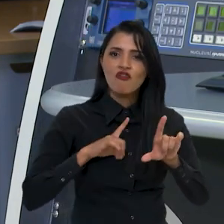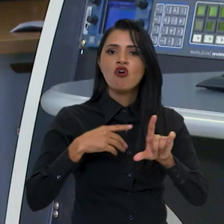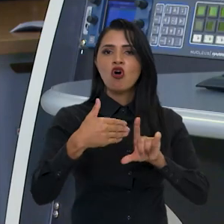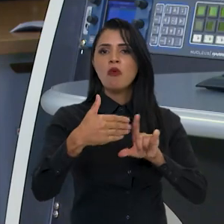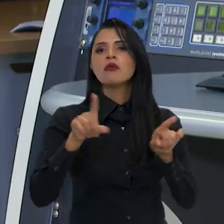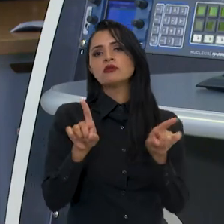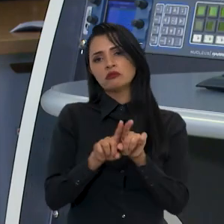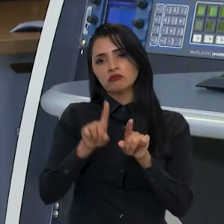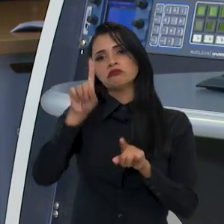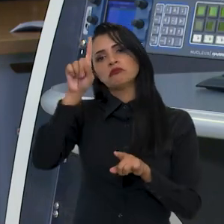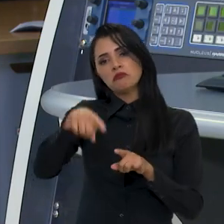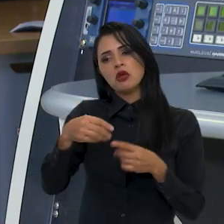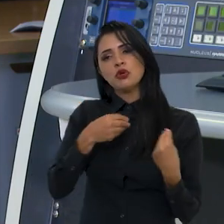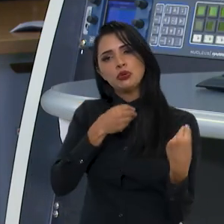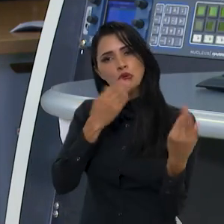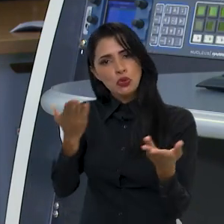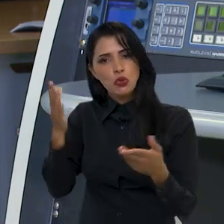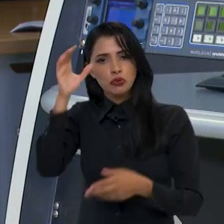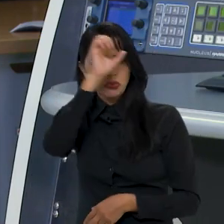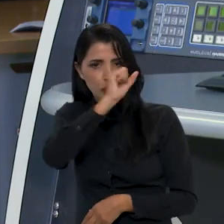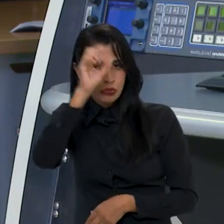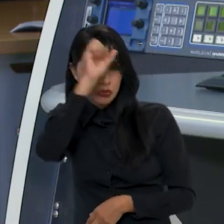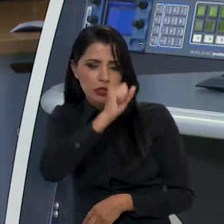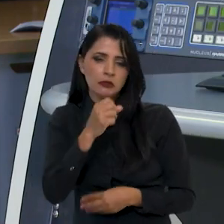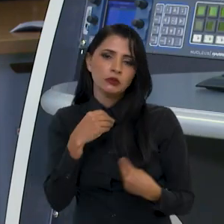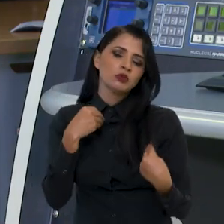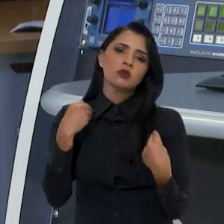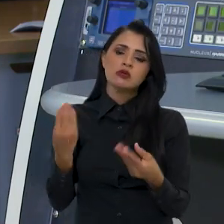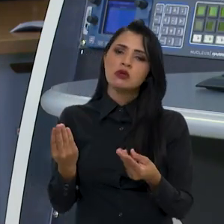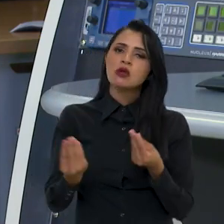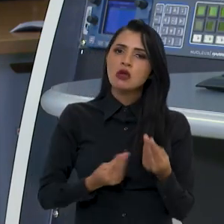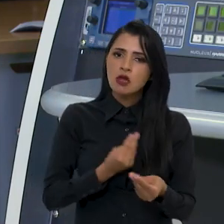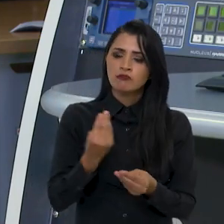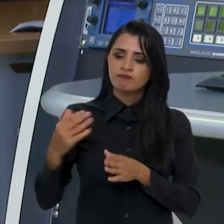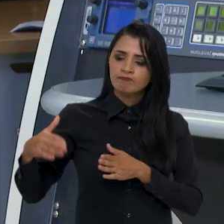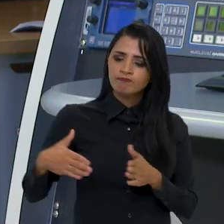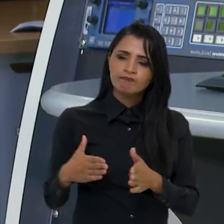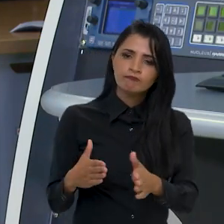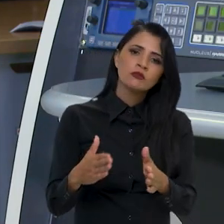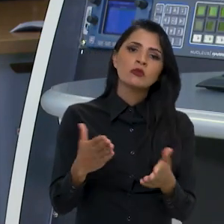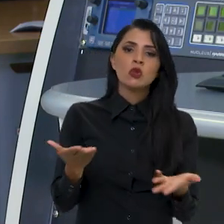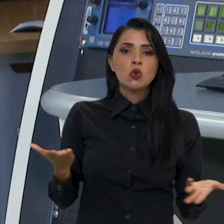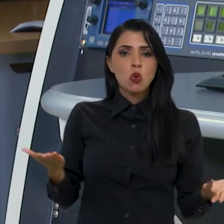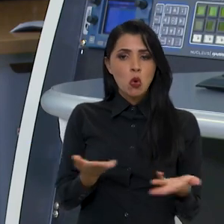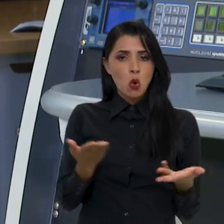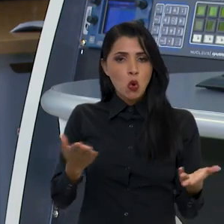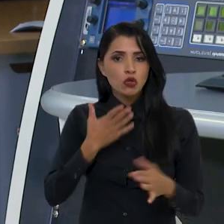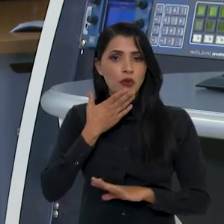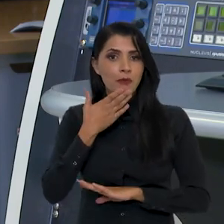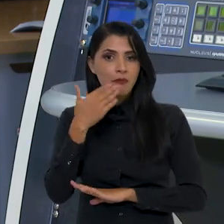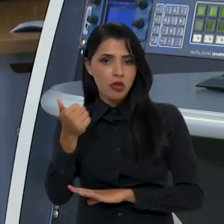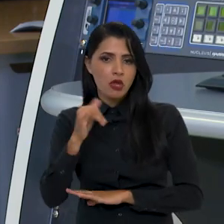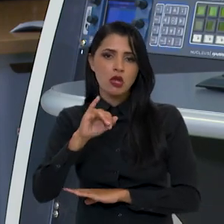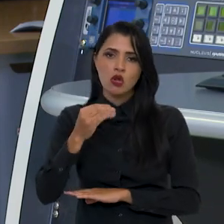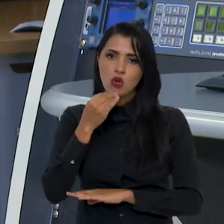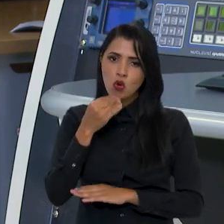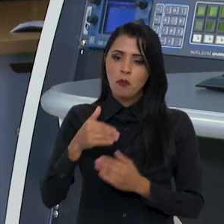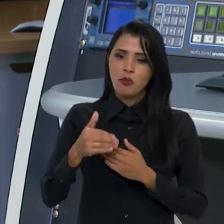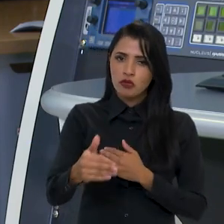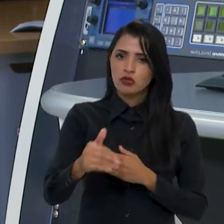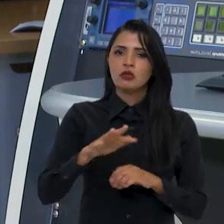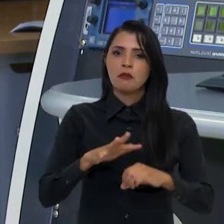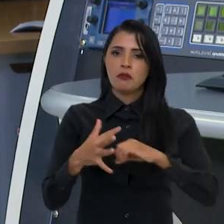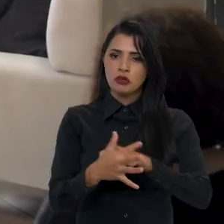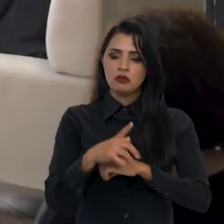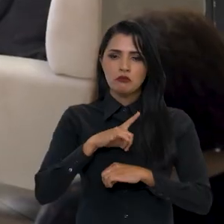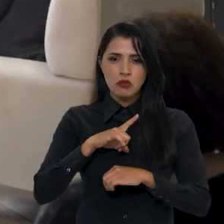desenvolvidas também, de certa maneira, trouxeram aprendizado, trouxeram caminhos que hoje estão sendo melhor aproveitados